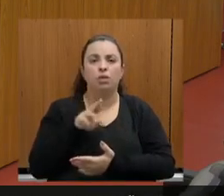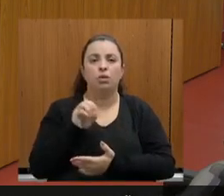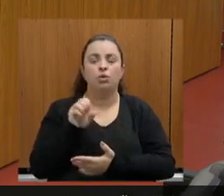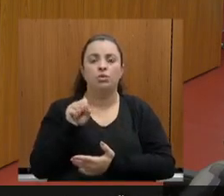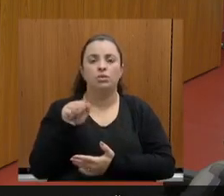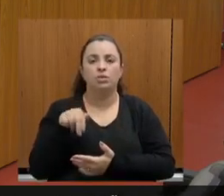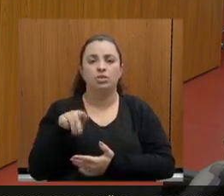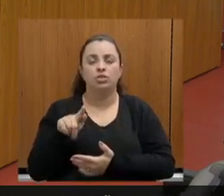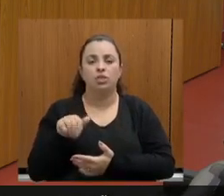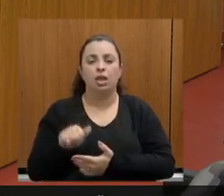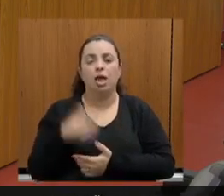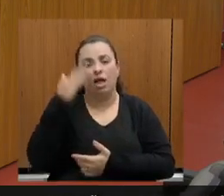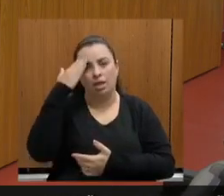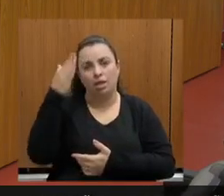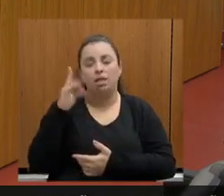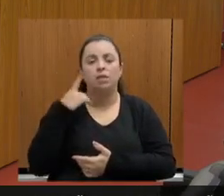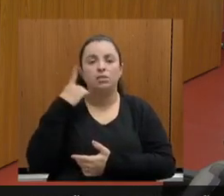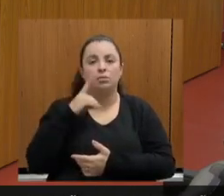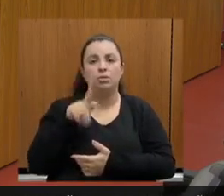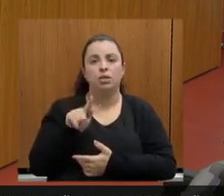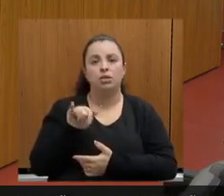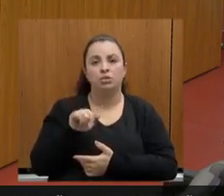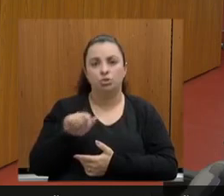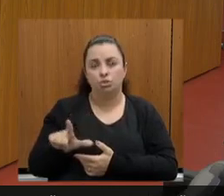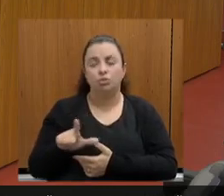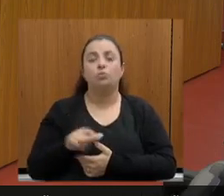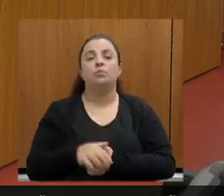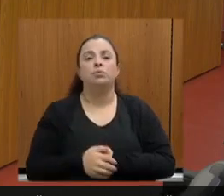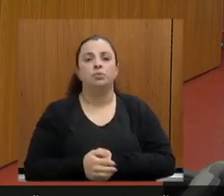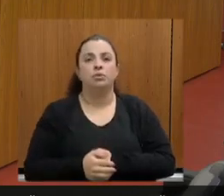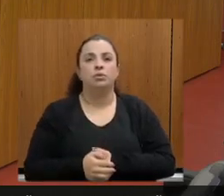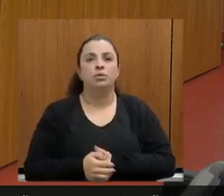Reis agradece Deputado Gil Pereira